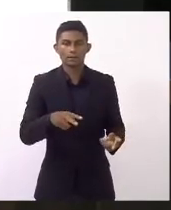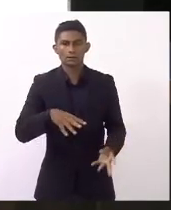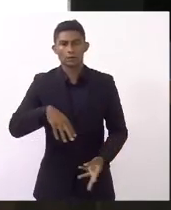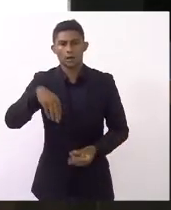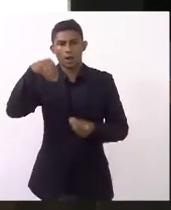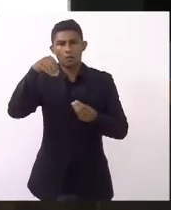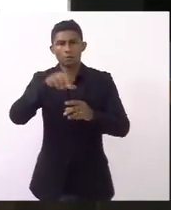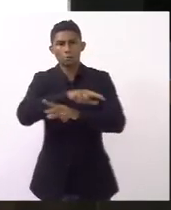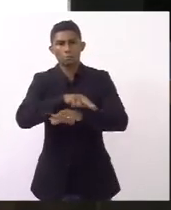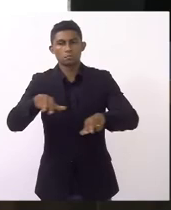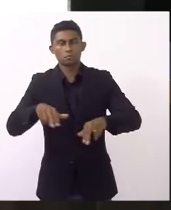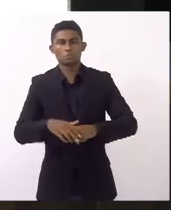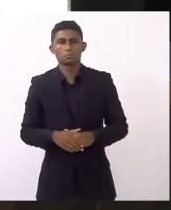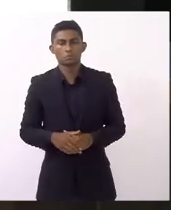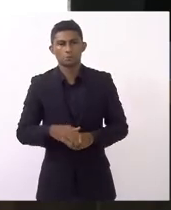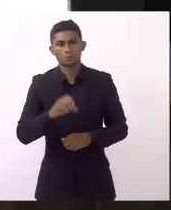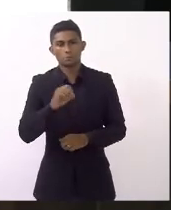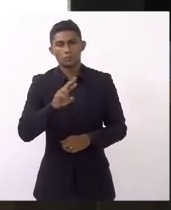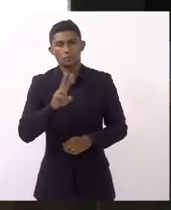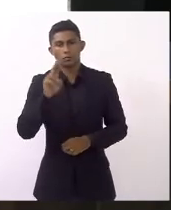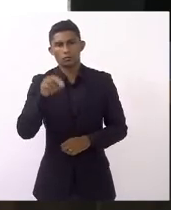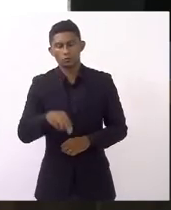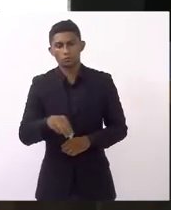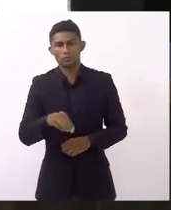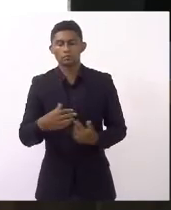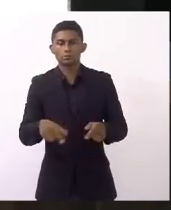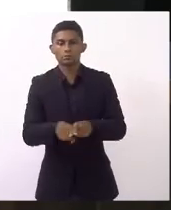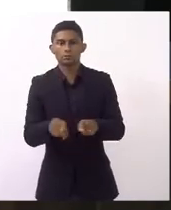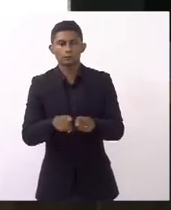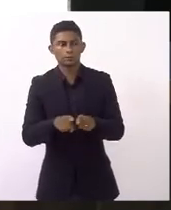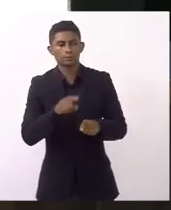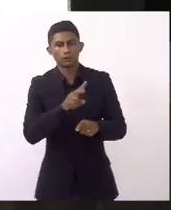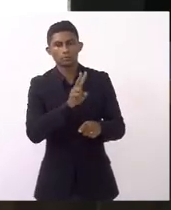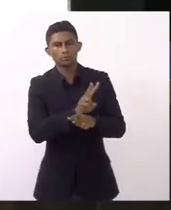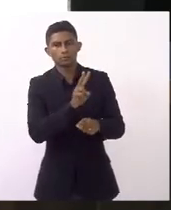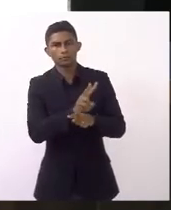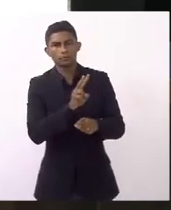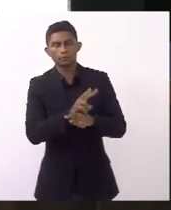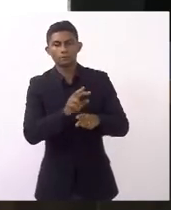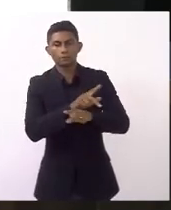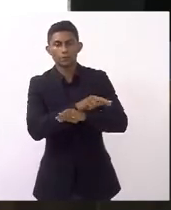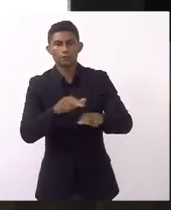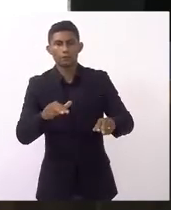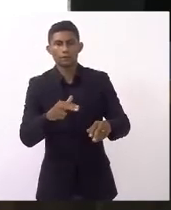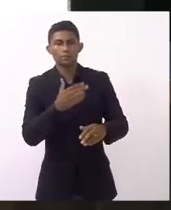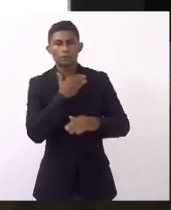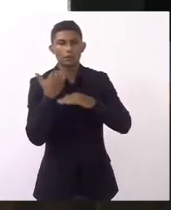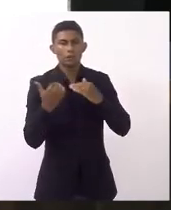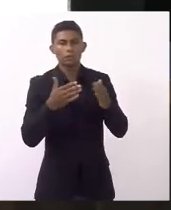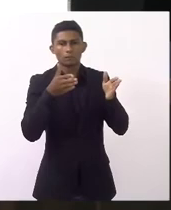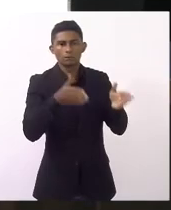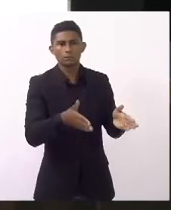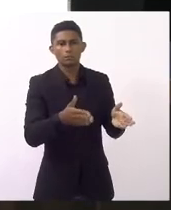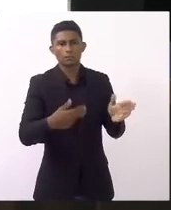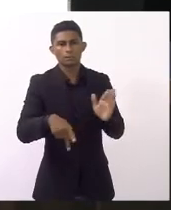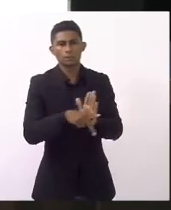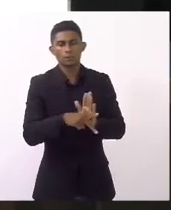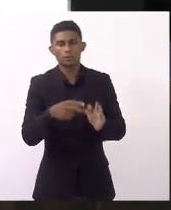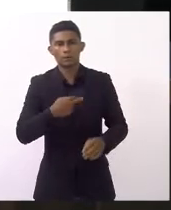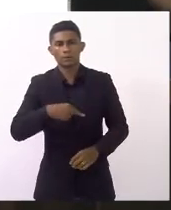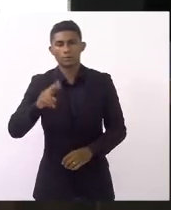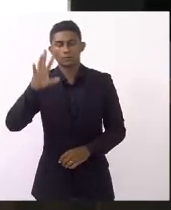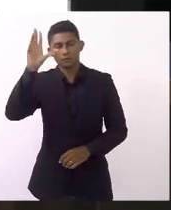do aê para o orun e para a preservação de rituais fúnebres de matriz africana